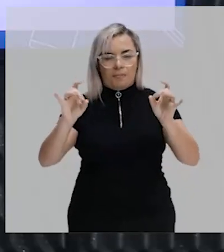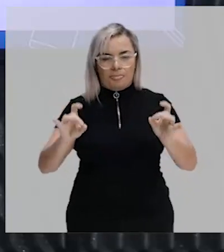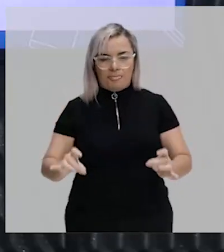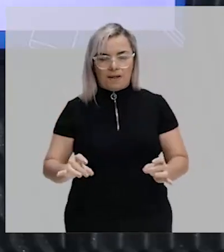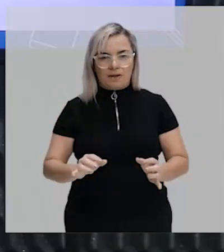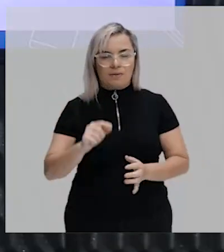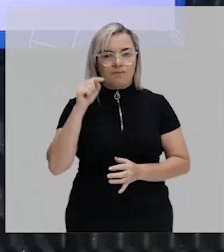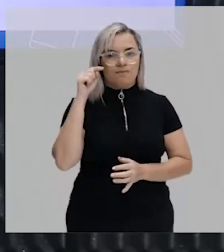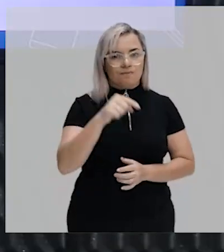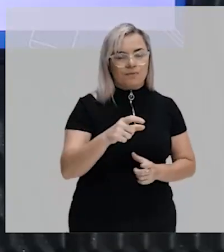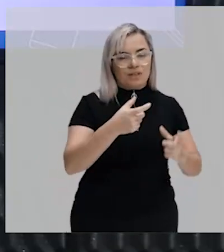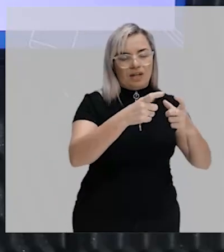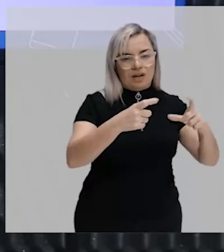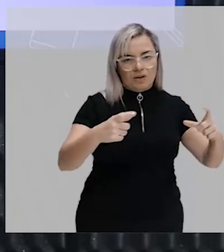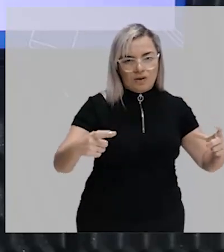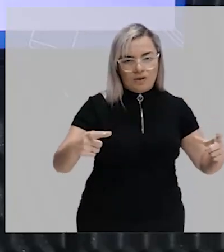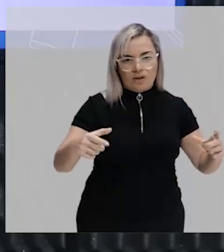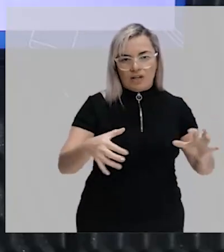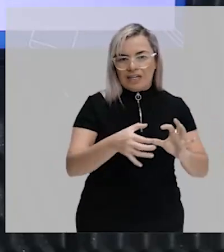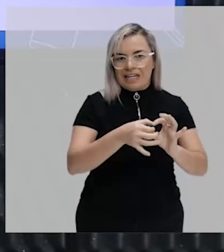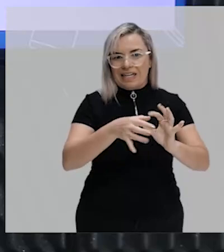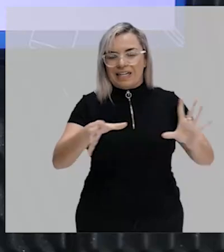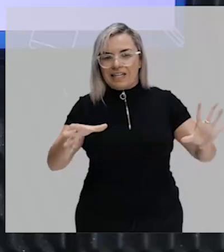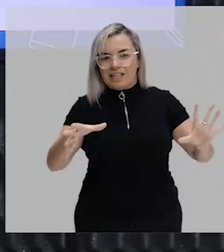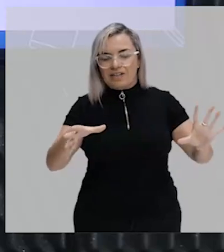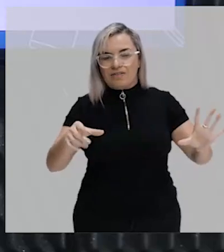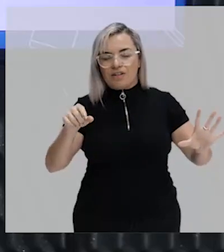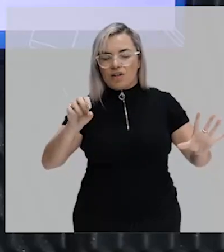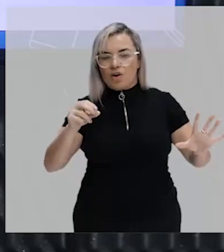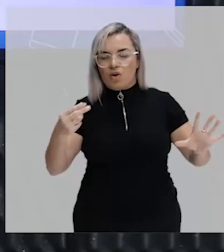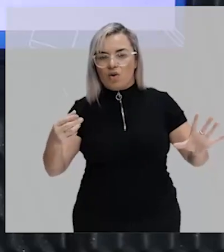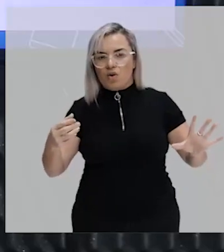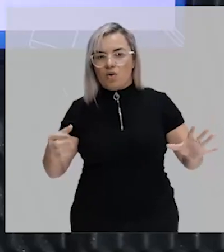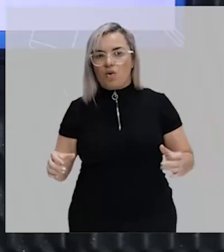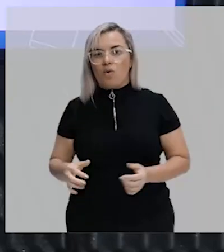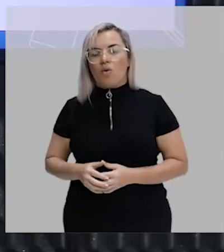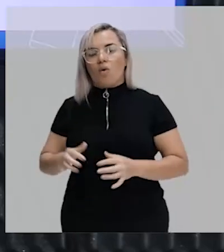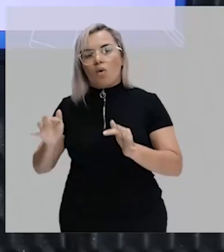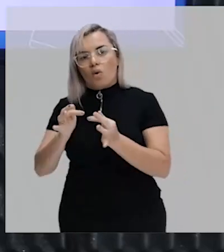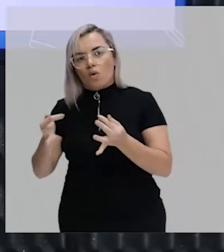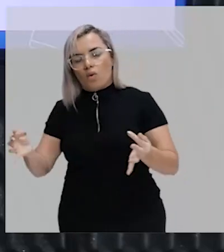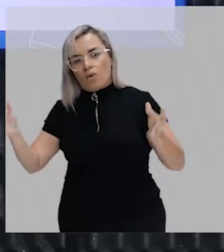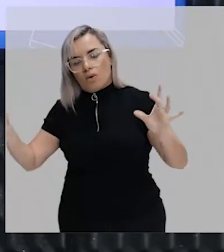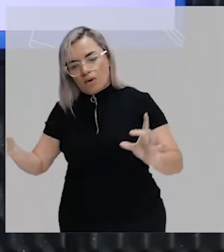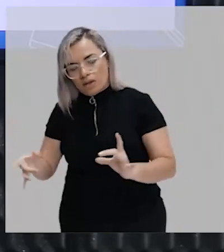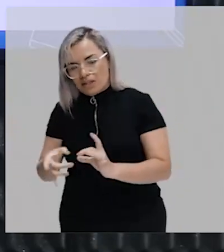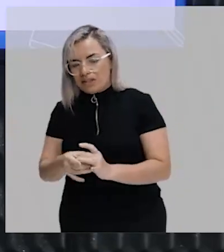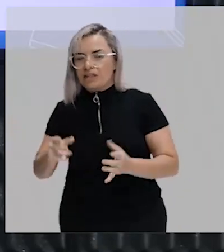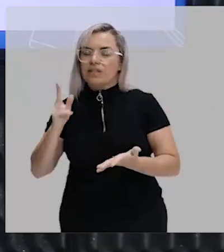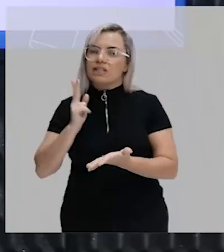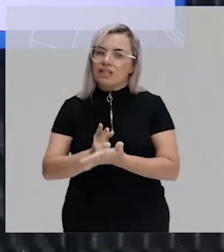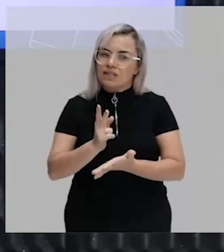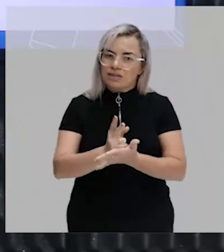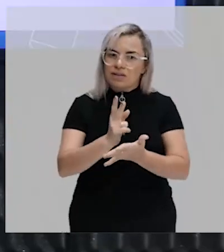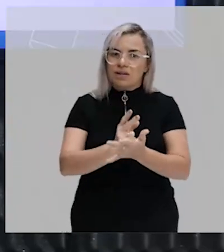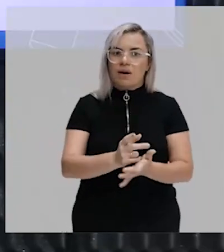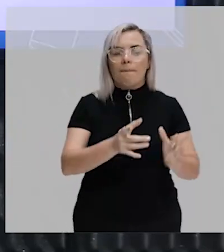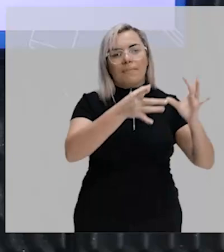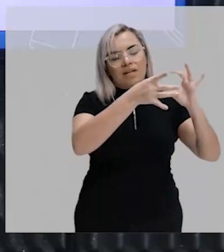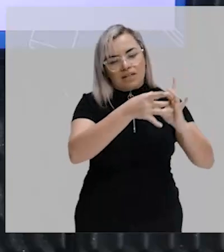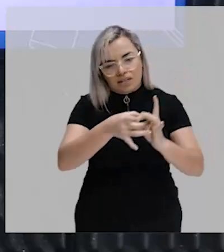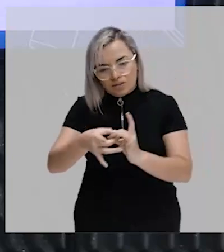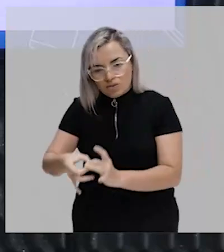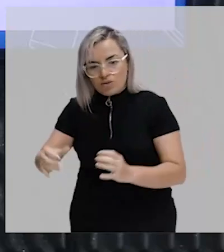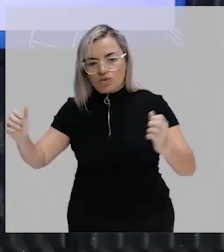coordenadas e atividades especificamente conjunções subordinadas, tá? Elas sempre vão aparecer num contexto juntas. Não